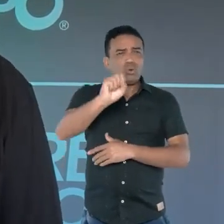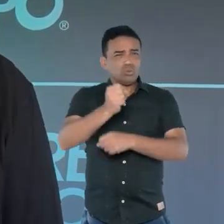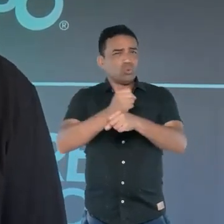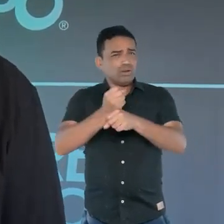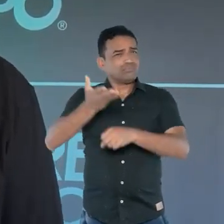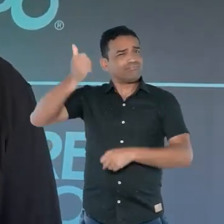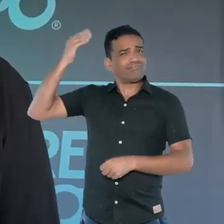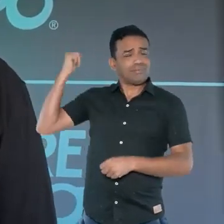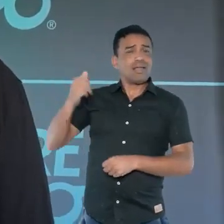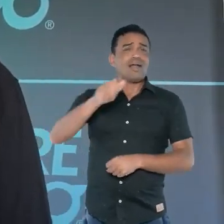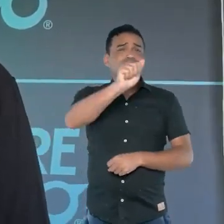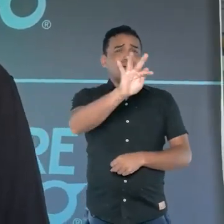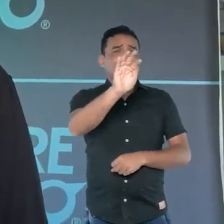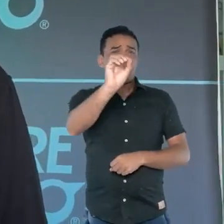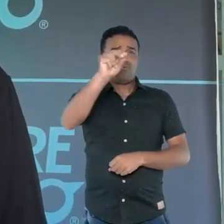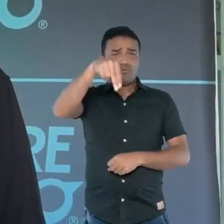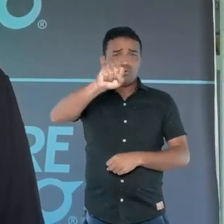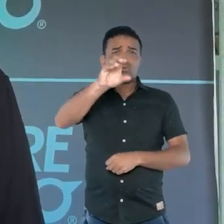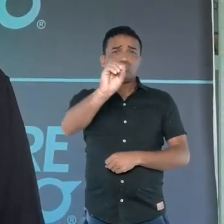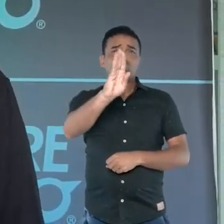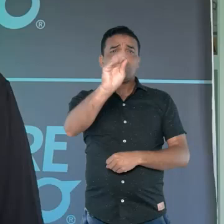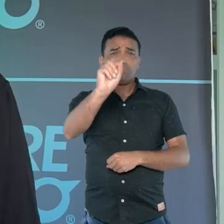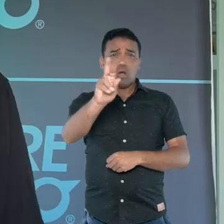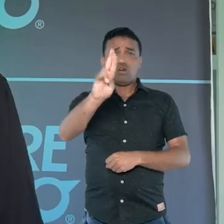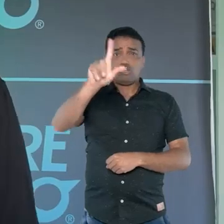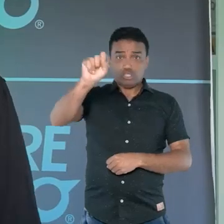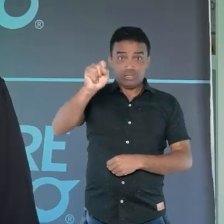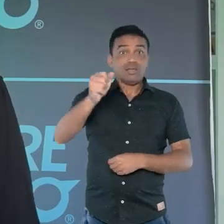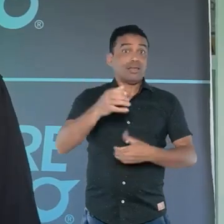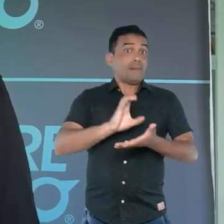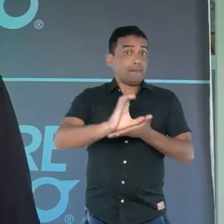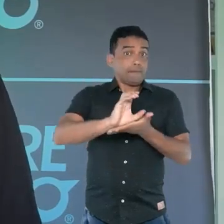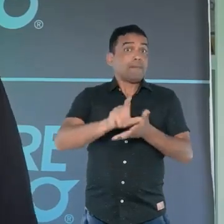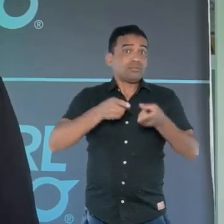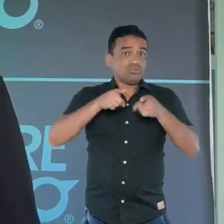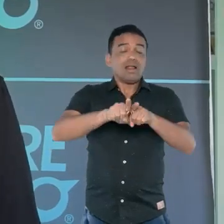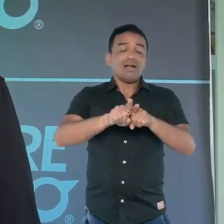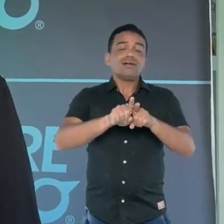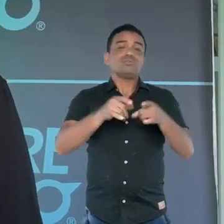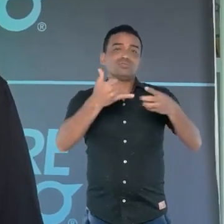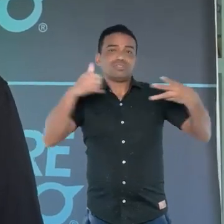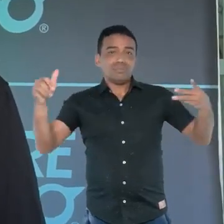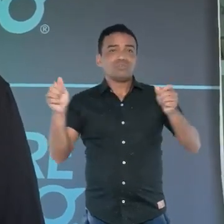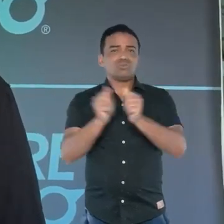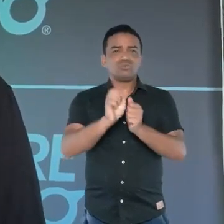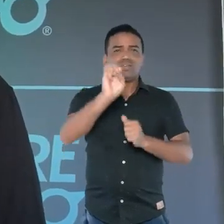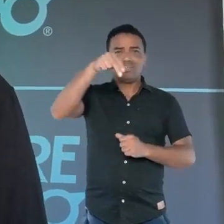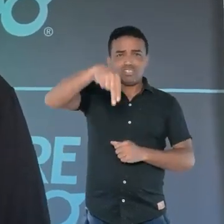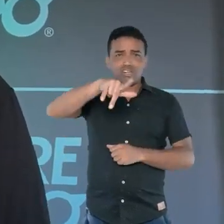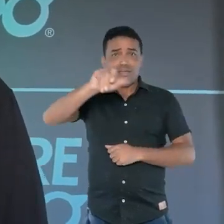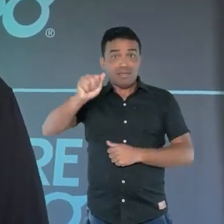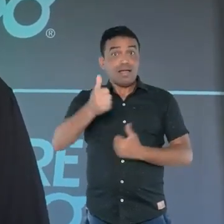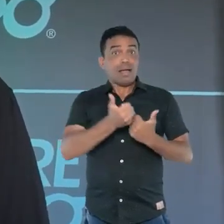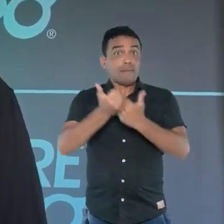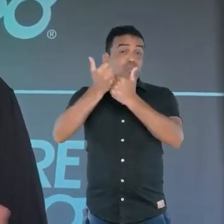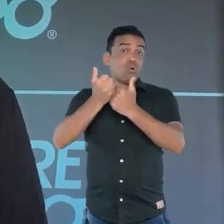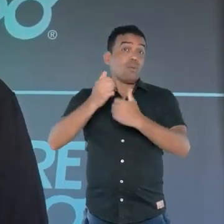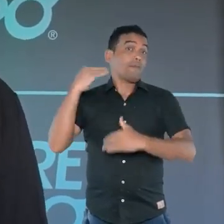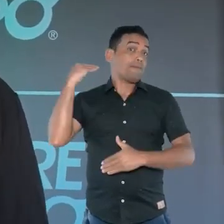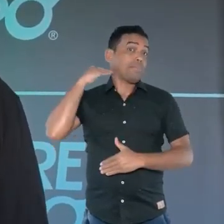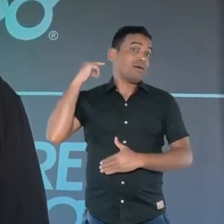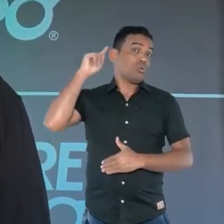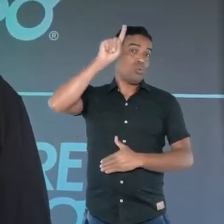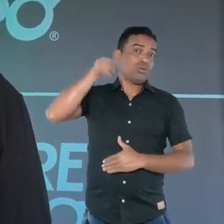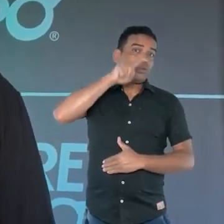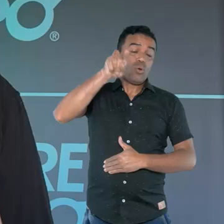Afonso Borges. Essa edição do projeto é patrocinada pela CEMIG, pela Engea, com apoio do Itaú, via Lei Federal de Incentivo